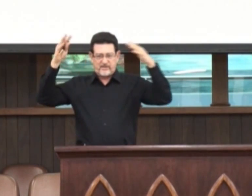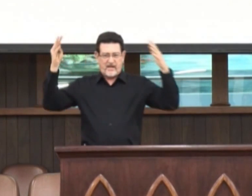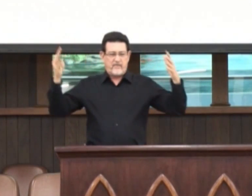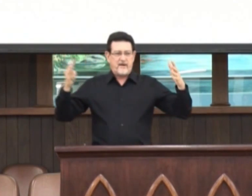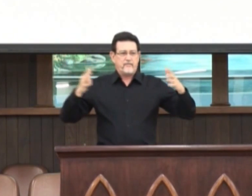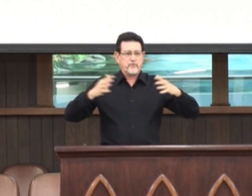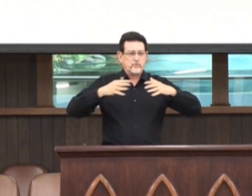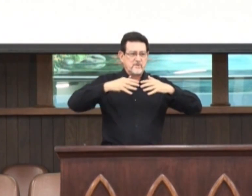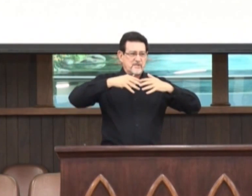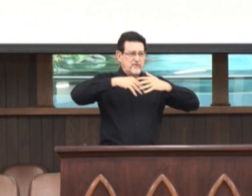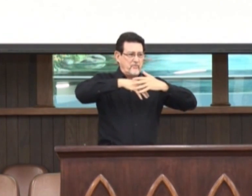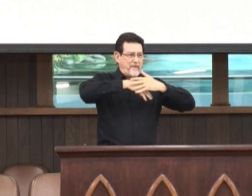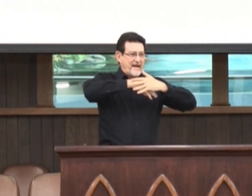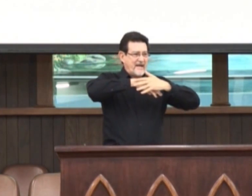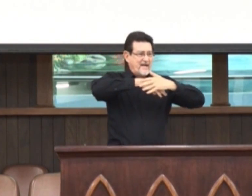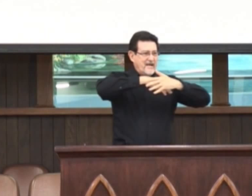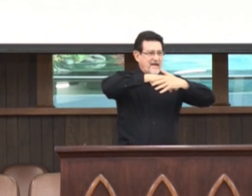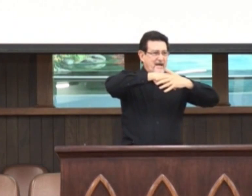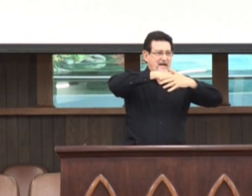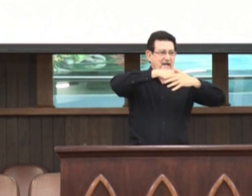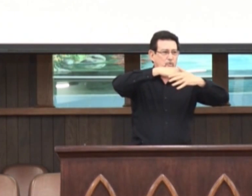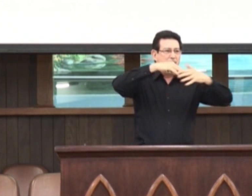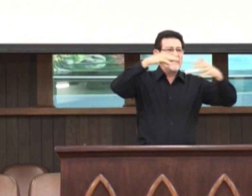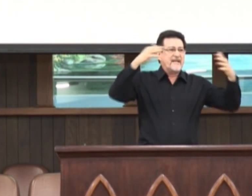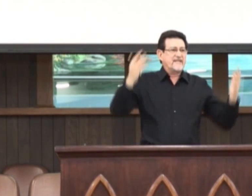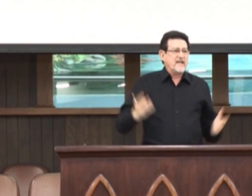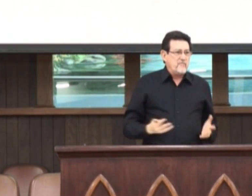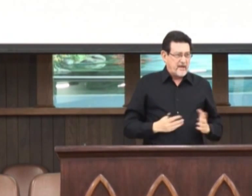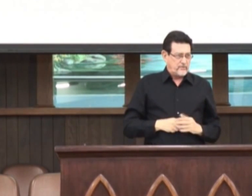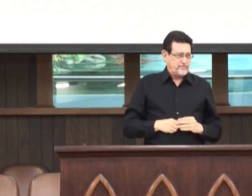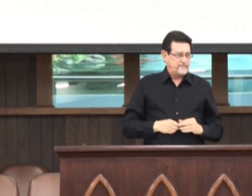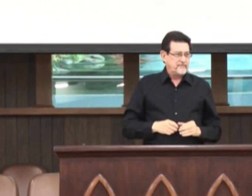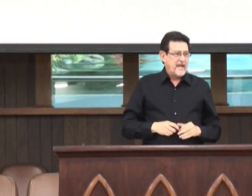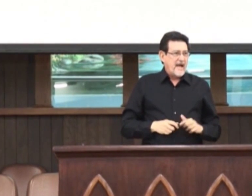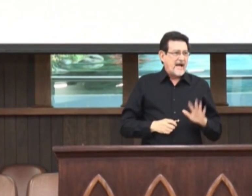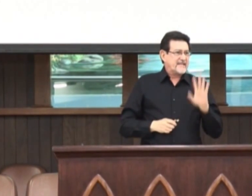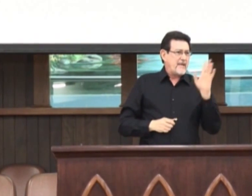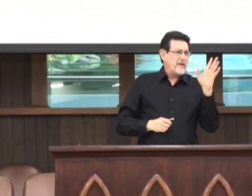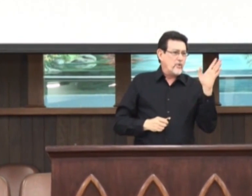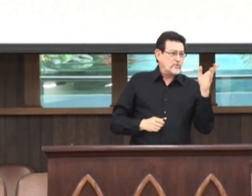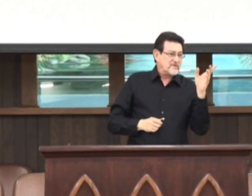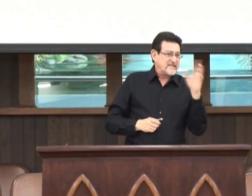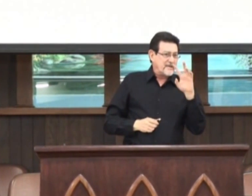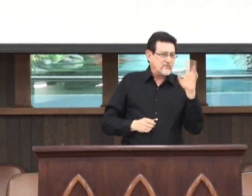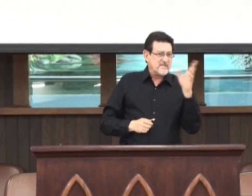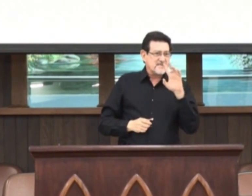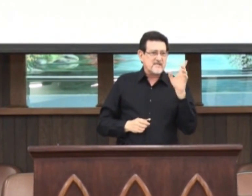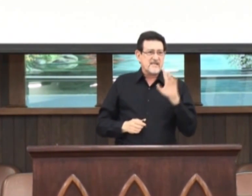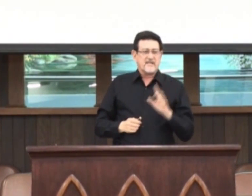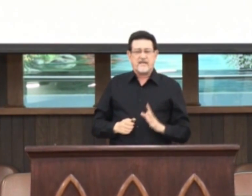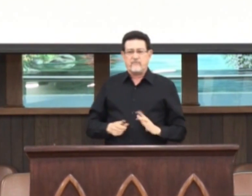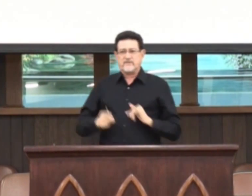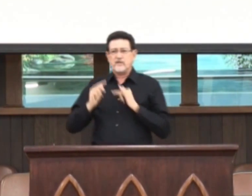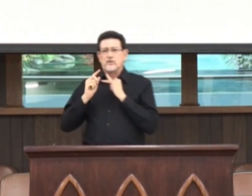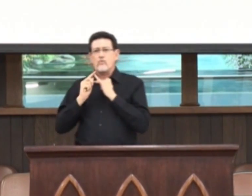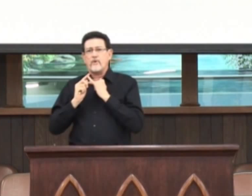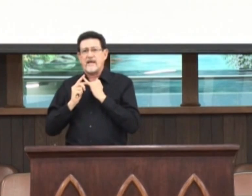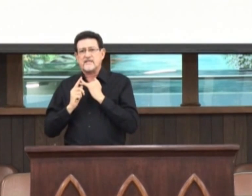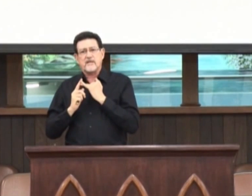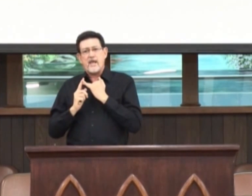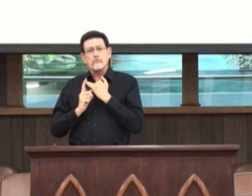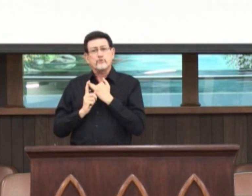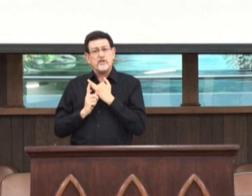do sistema produzido para o entretenimento. Até 1860, vocês